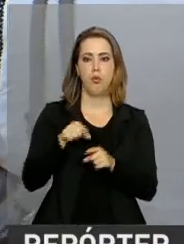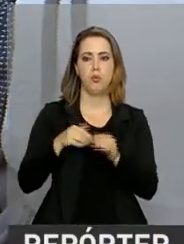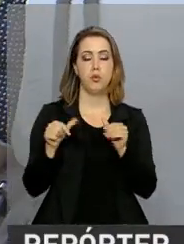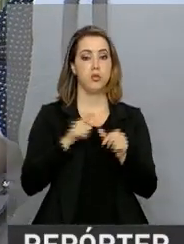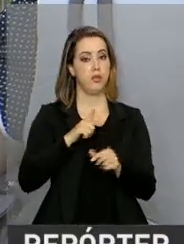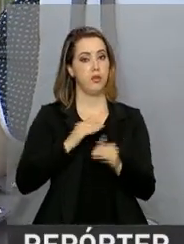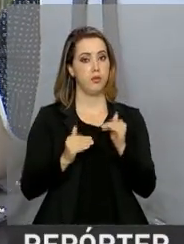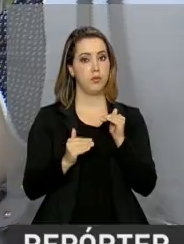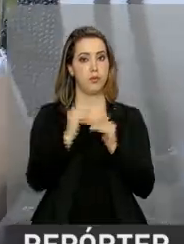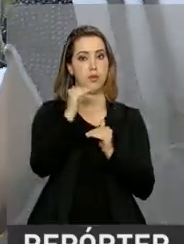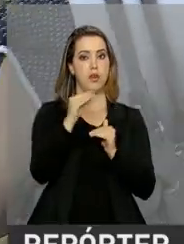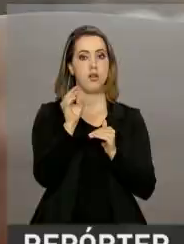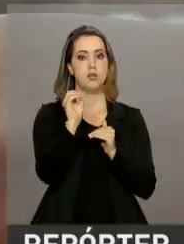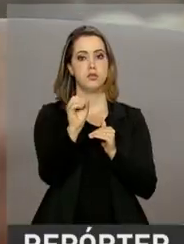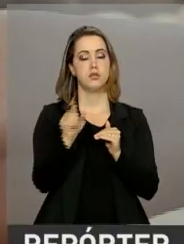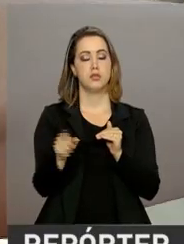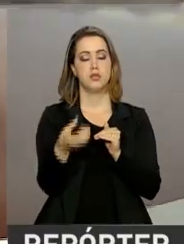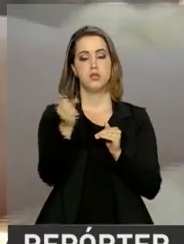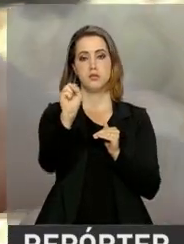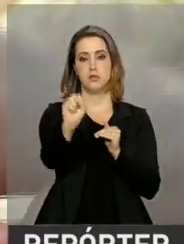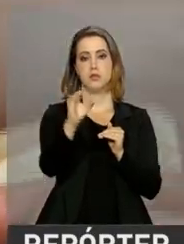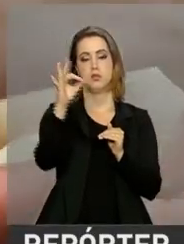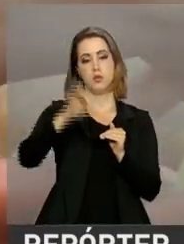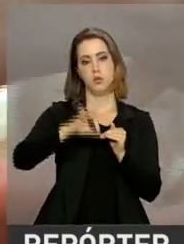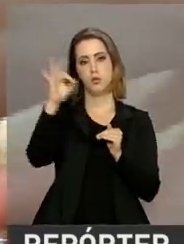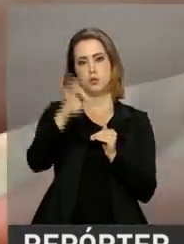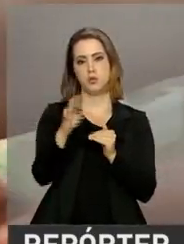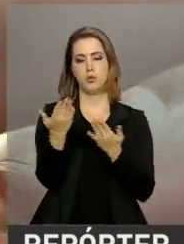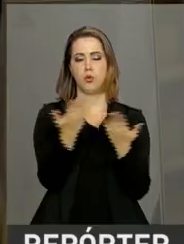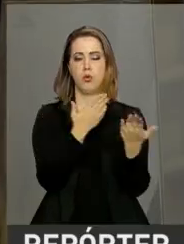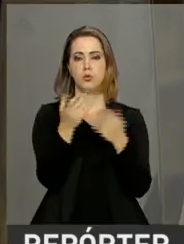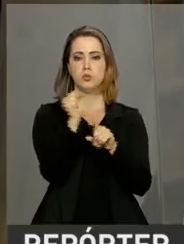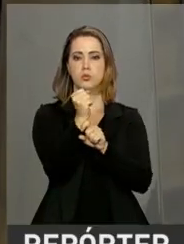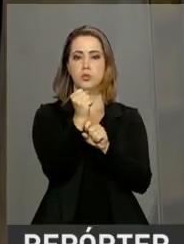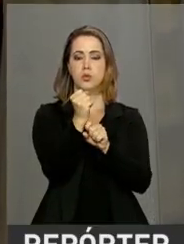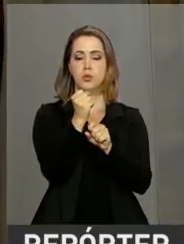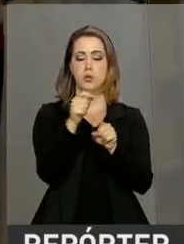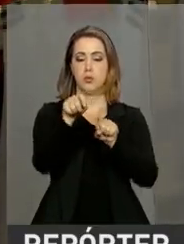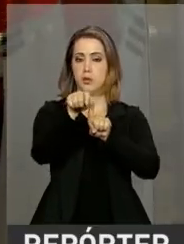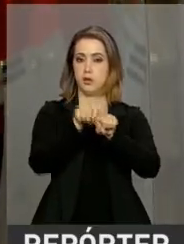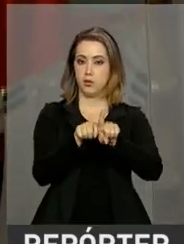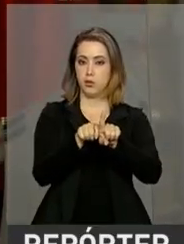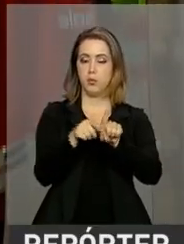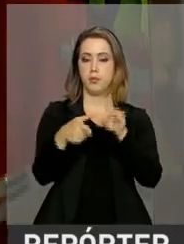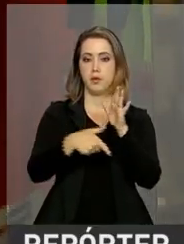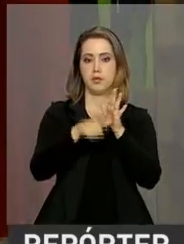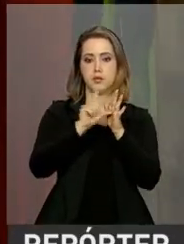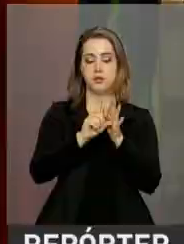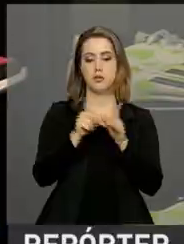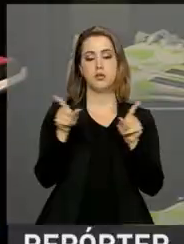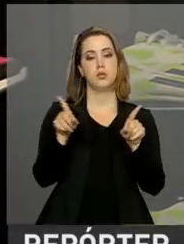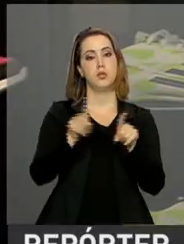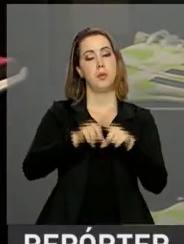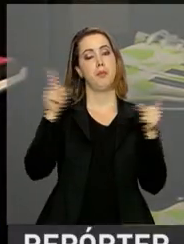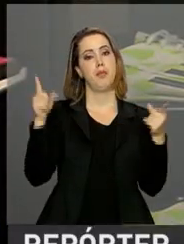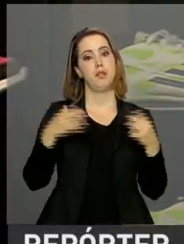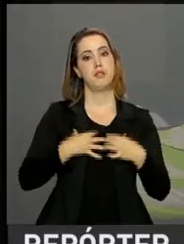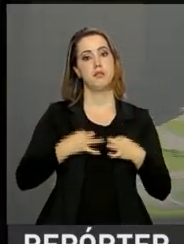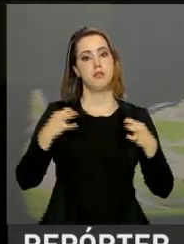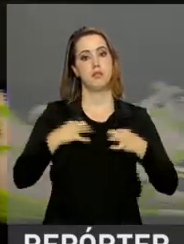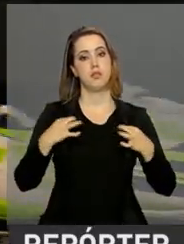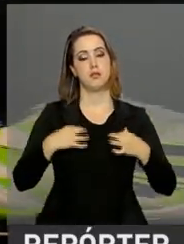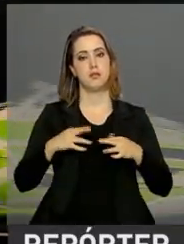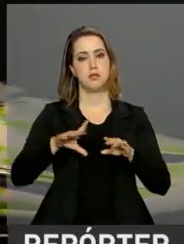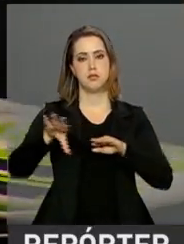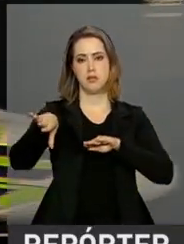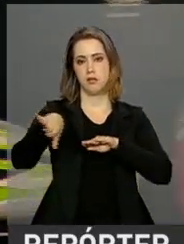de 0,8 um avanço em relação ao mês anterior já os setores de tecidos vestuário e calçados